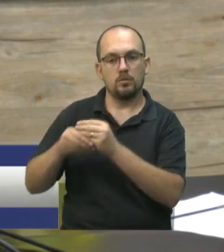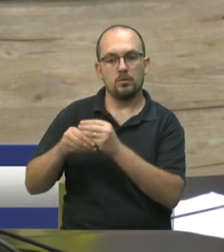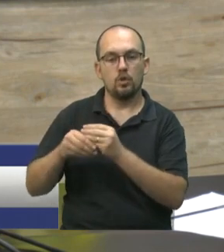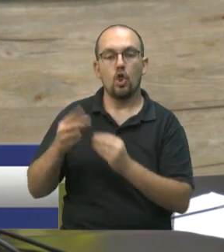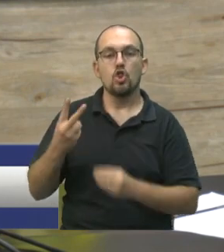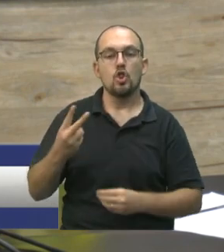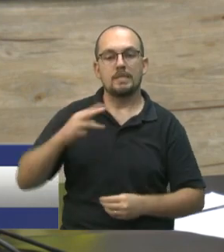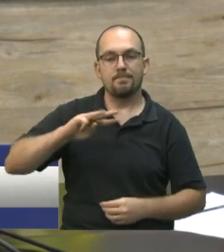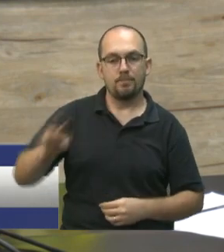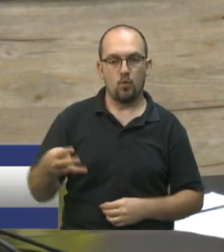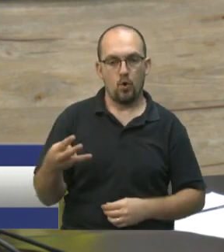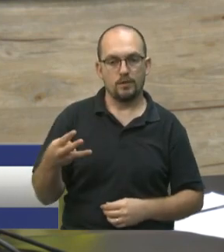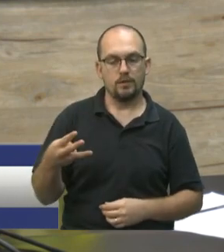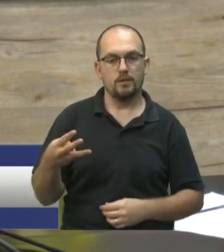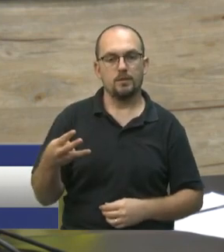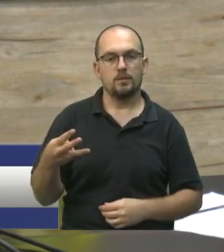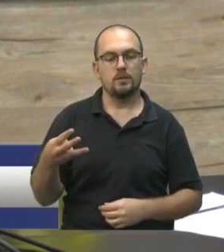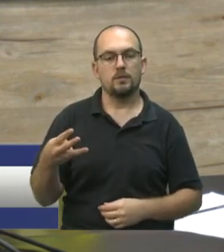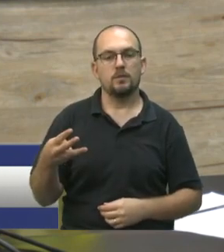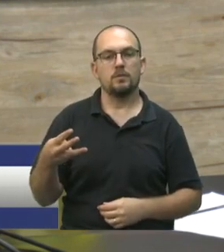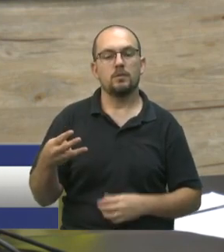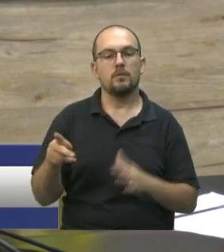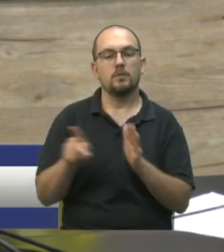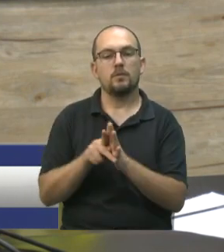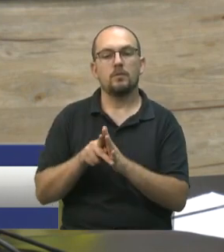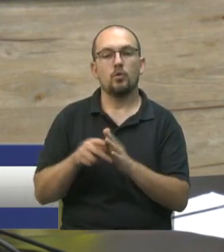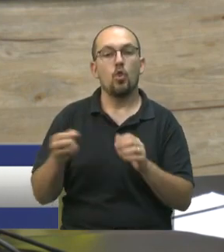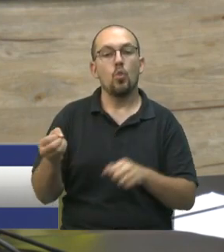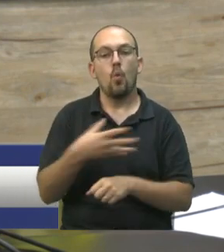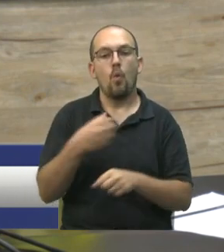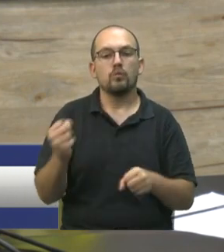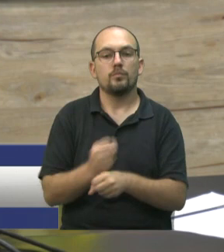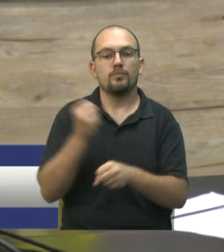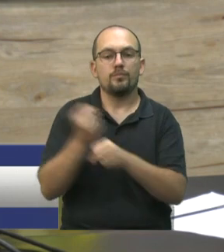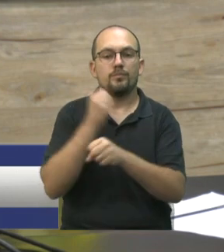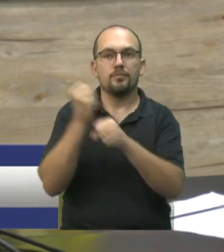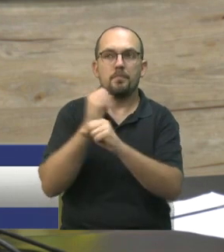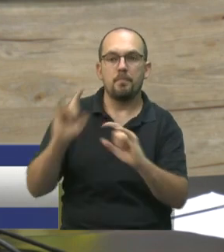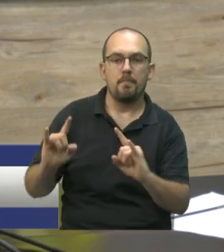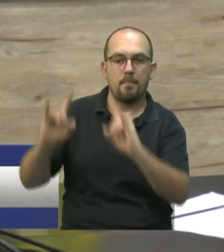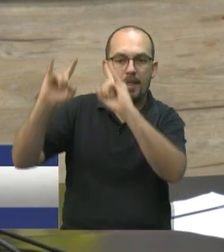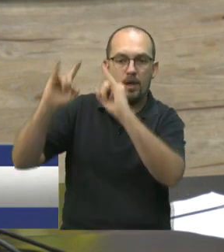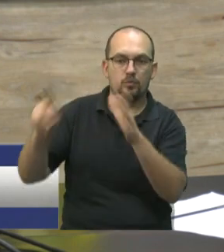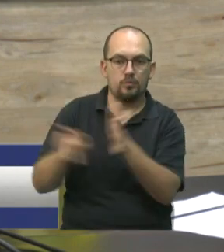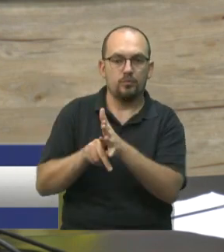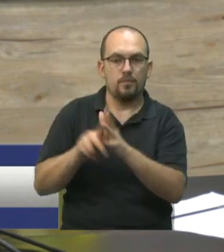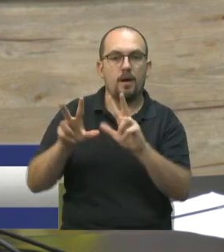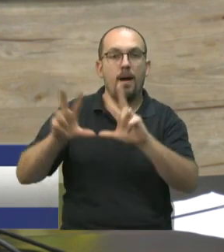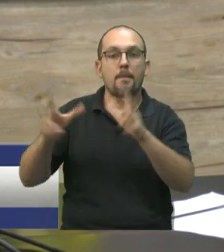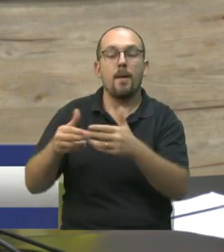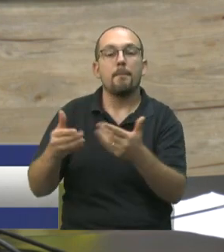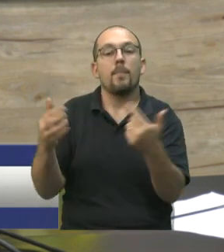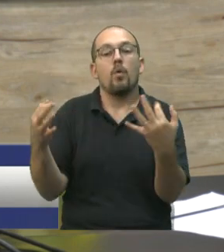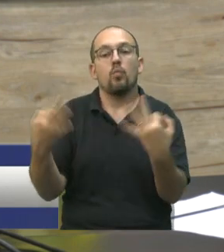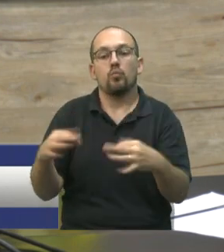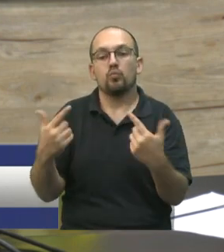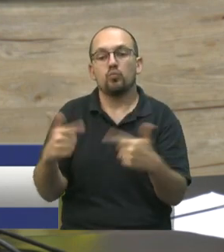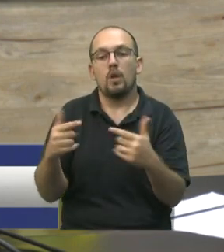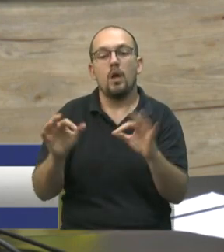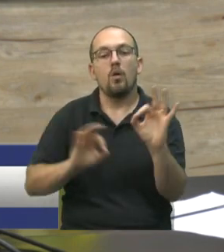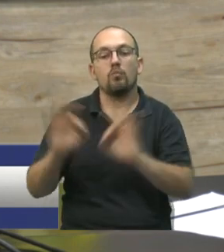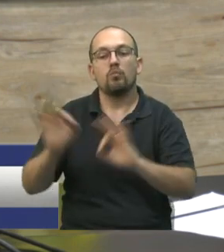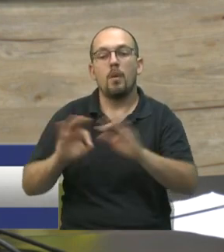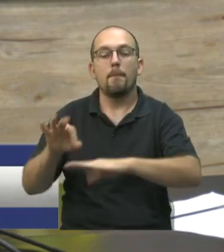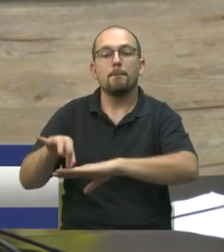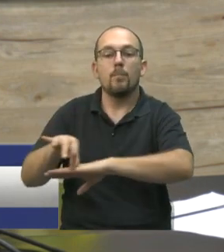2 milhões para a edificação do novo prédio da Câmara Municipal. Como não havia projeto técnico que respaldasse